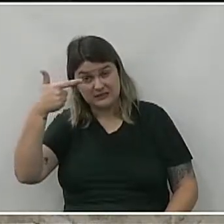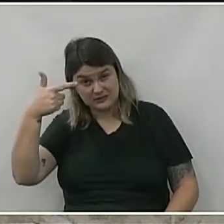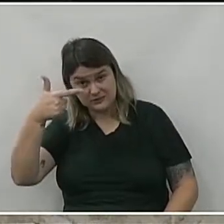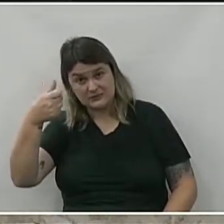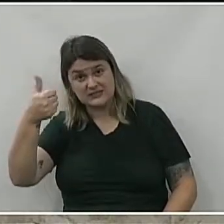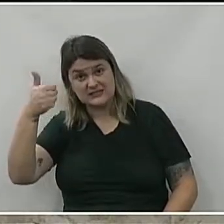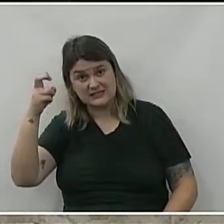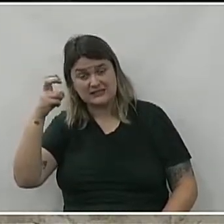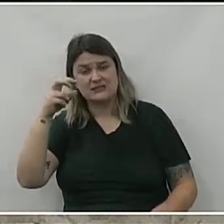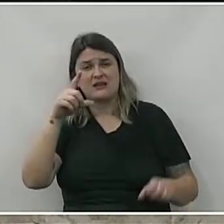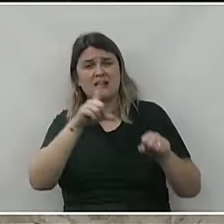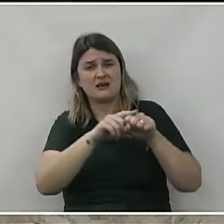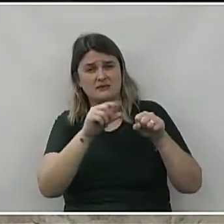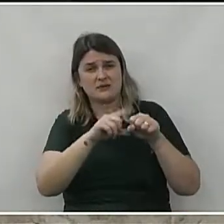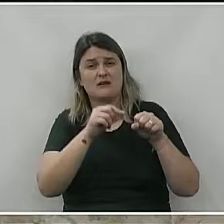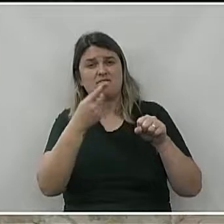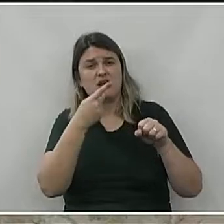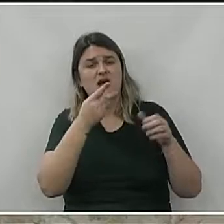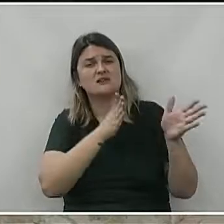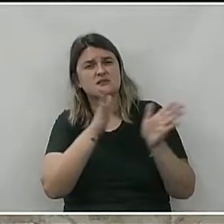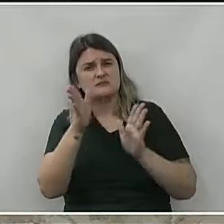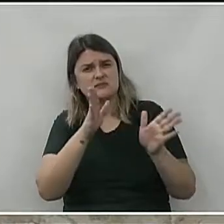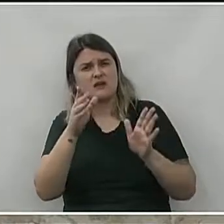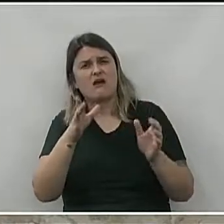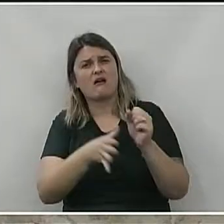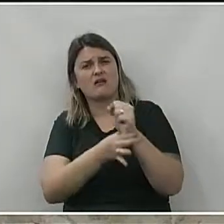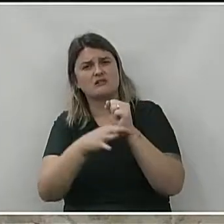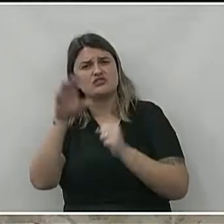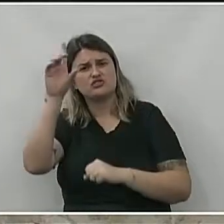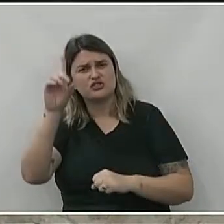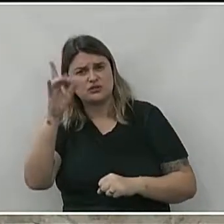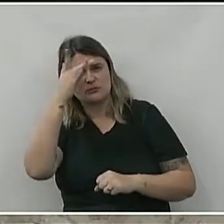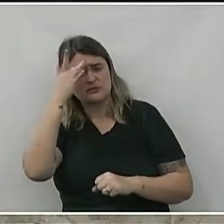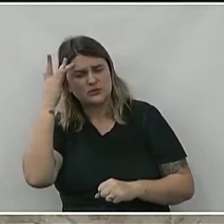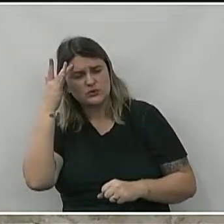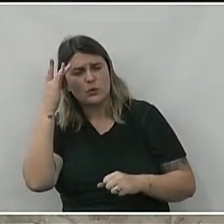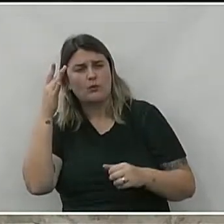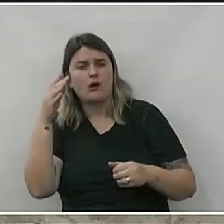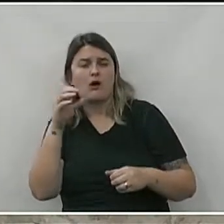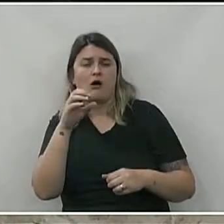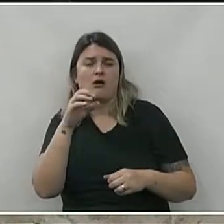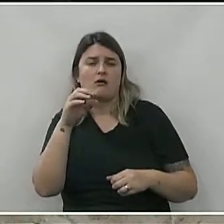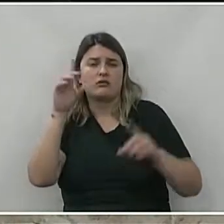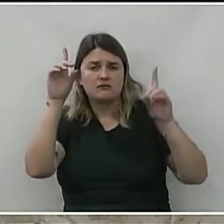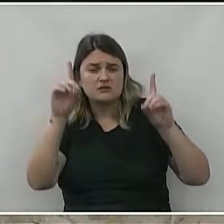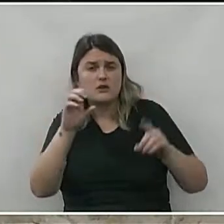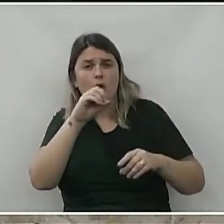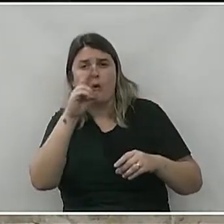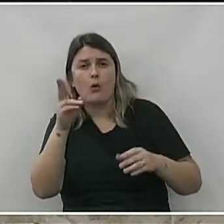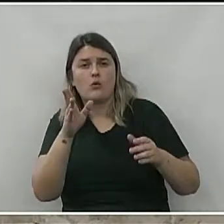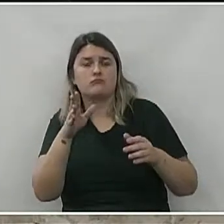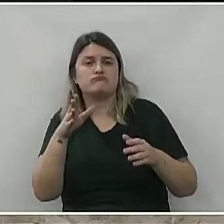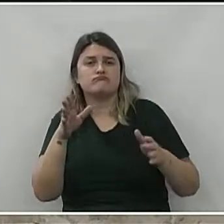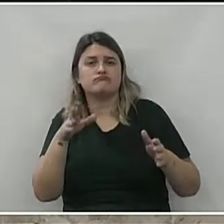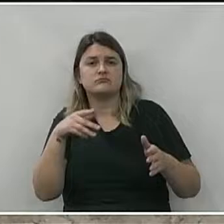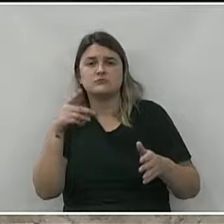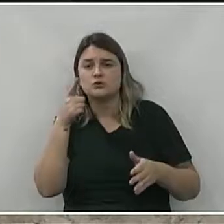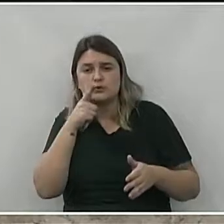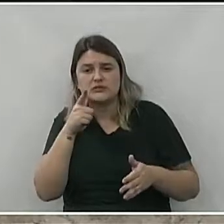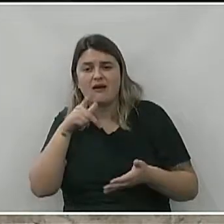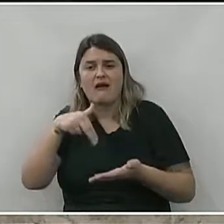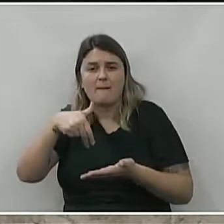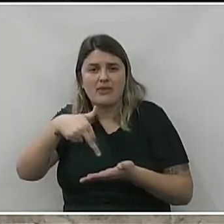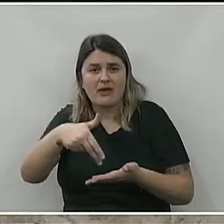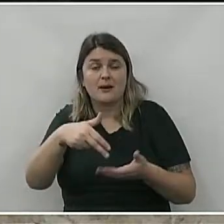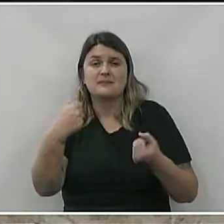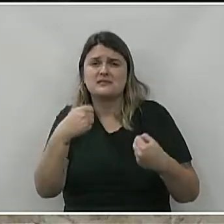a acessibilidade é direito que garante à pessoa com deficiência ou com mobilidade reduzida viver de forma independente